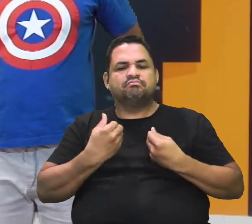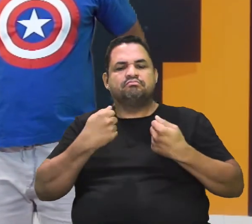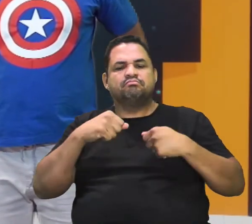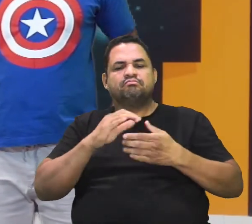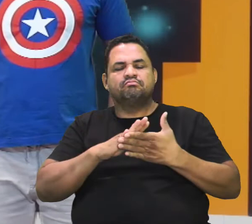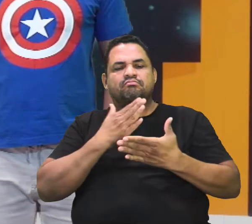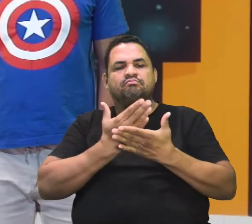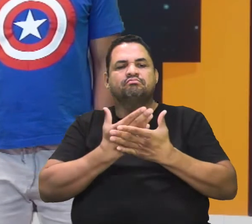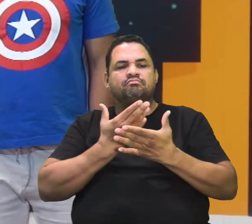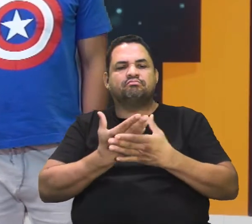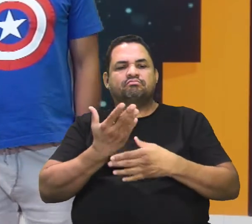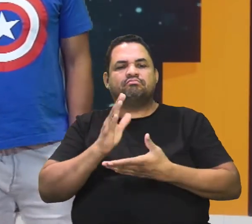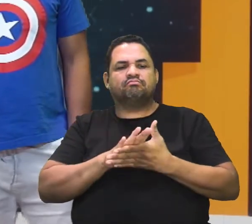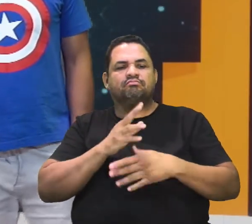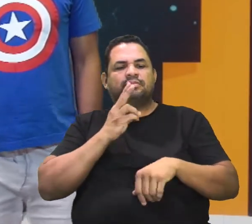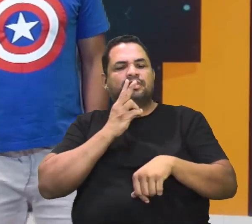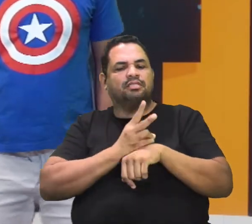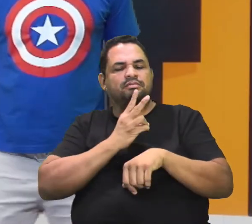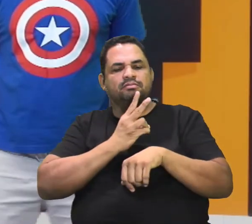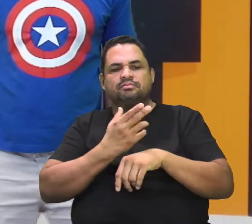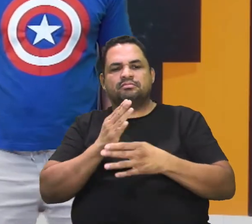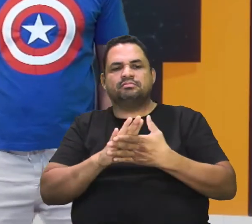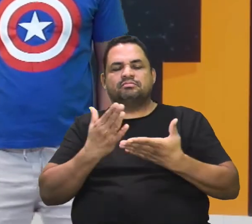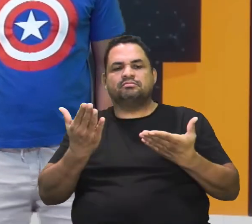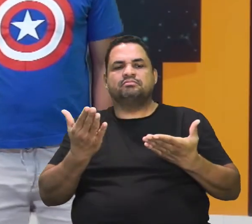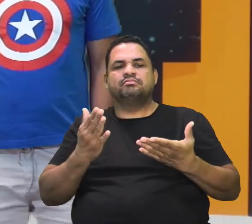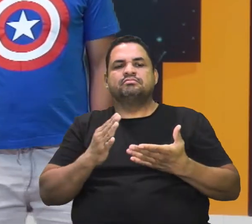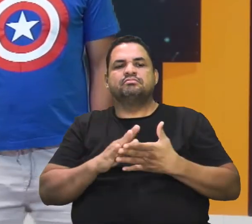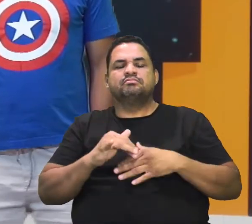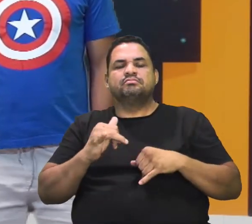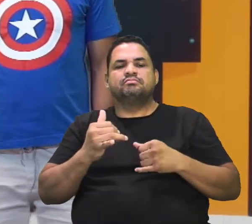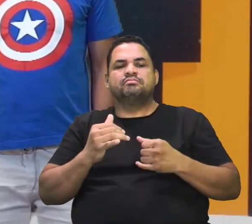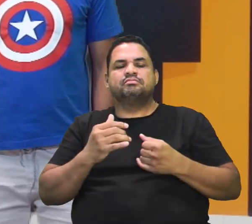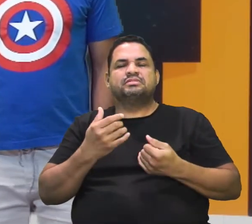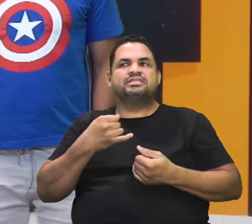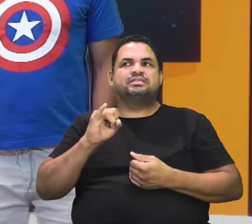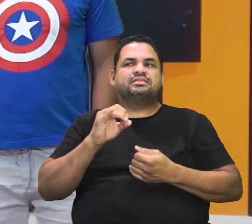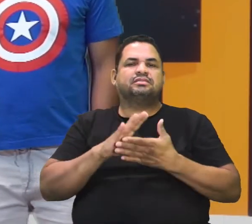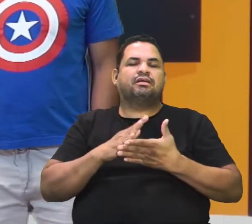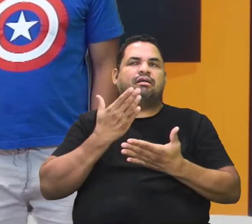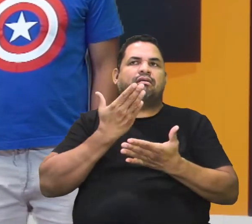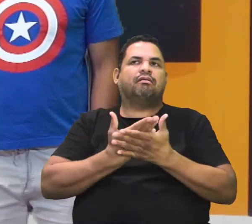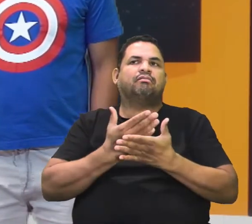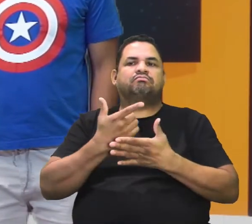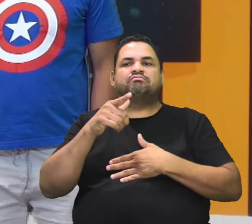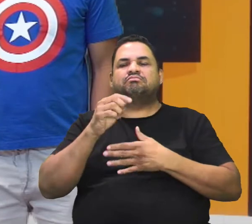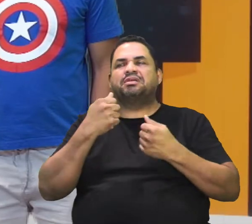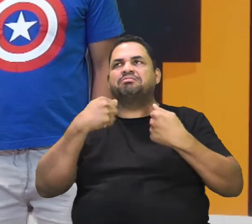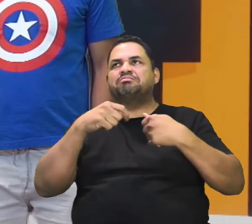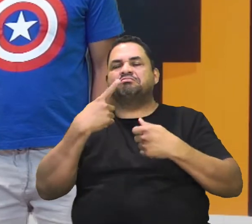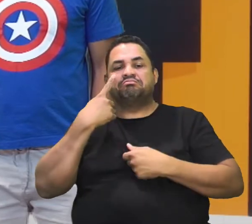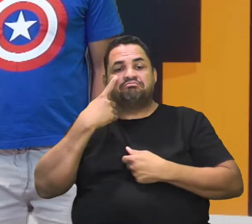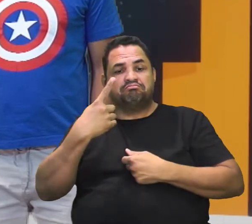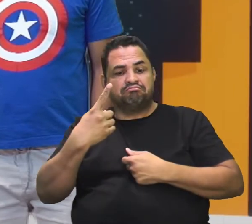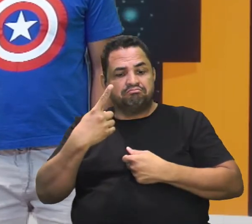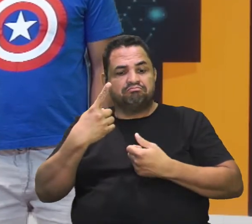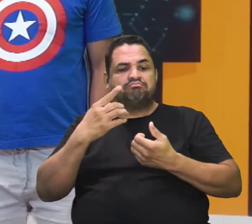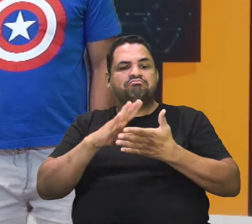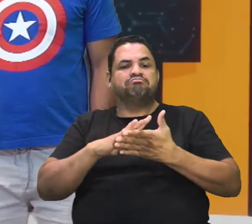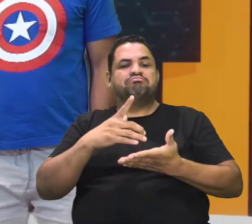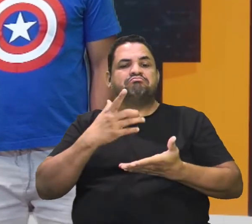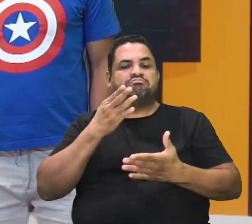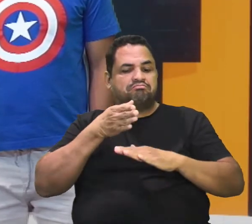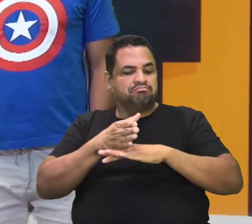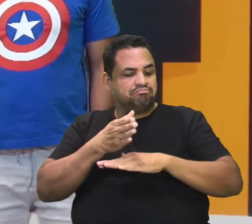das aulas aí no canal, né? Isso facilita muito, né? Porque se fosse uma aula assim que a gente falasse, não tivesse mais a possibilidade de vocês